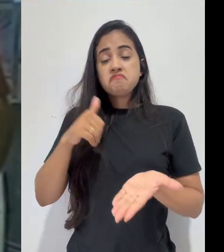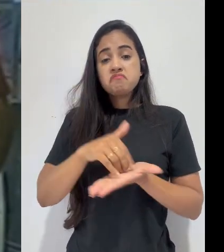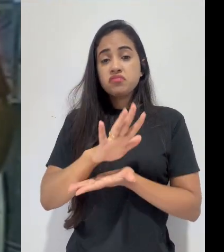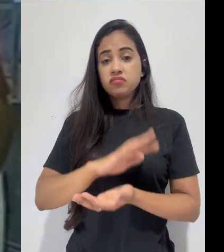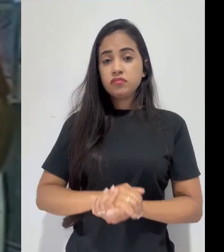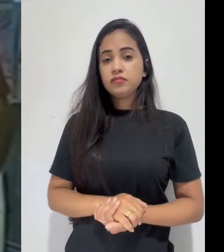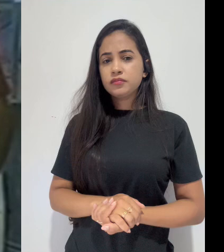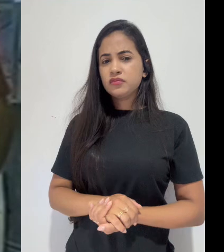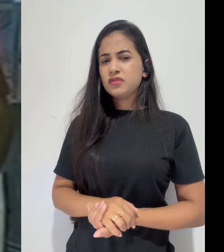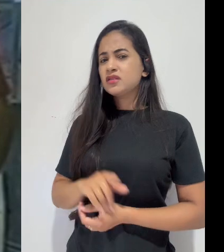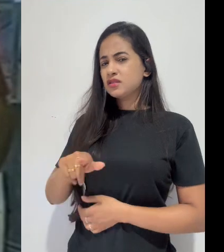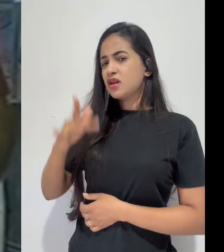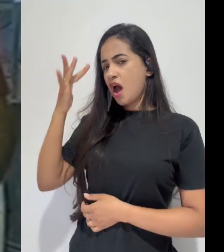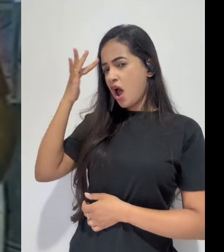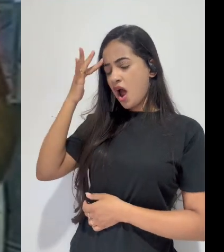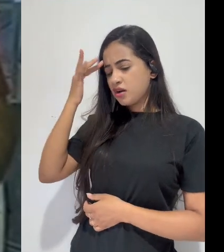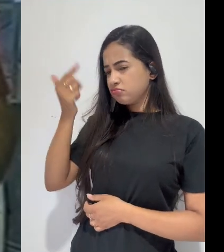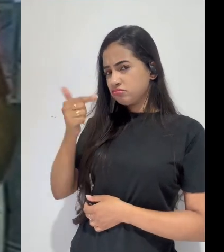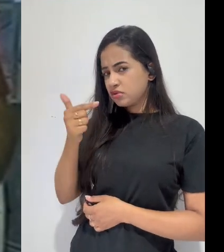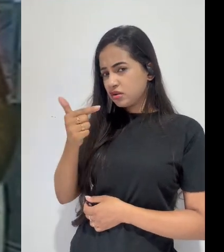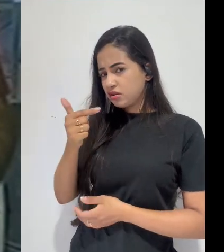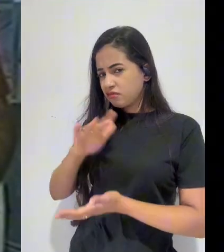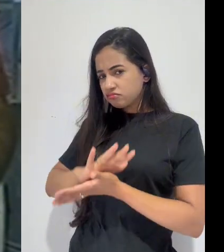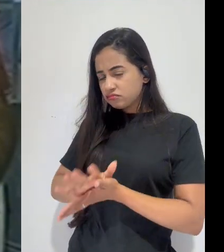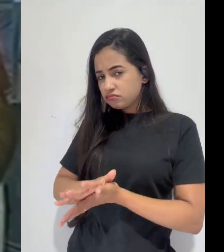isso. Você acha que não houve racismo?